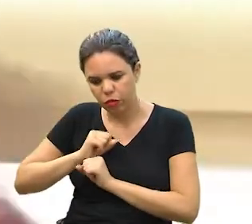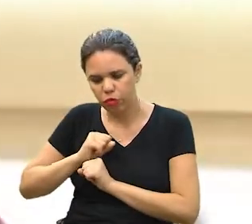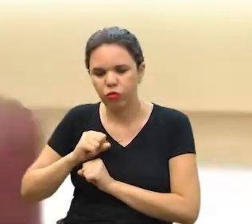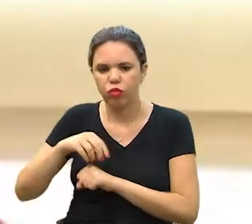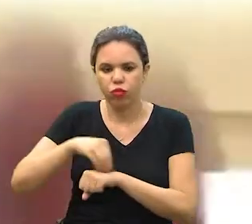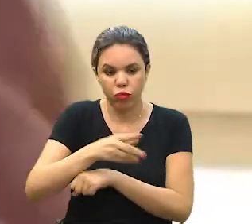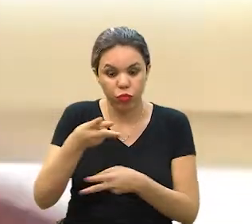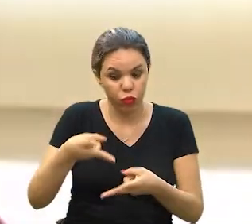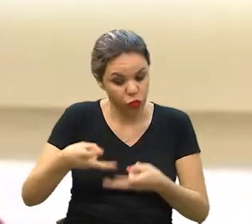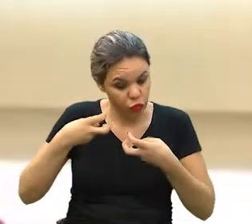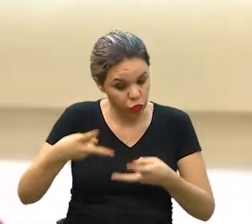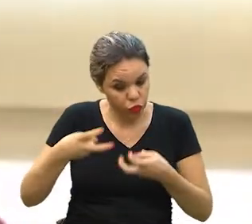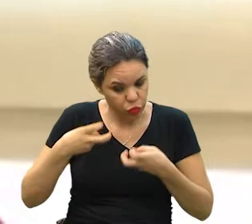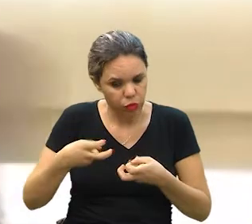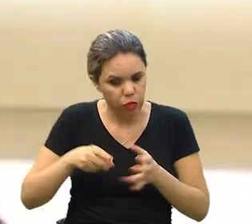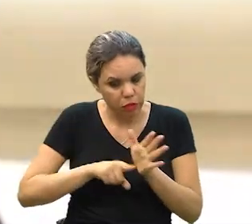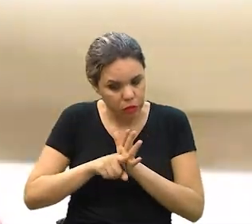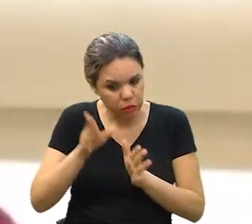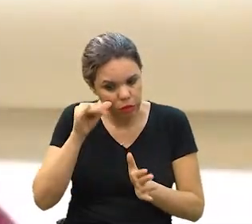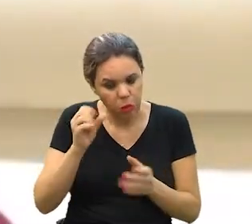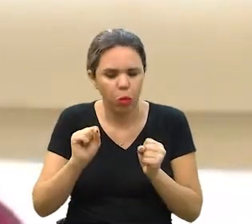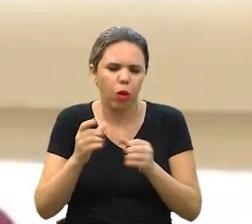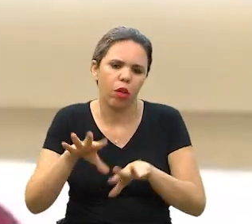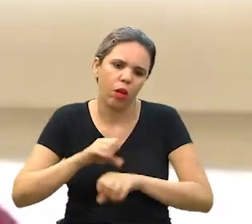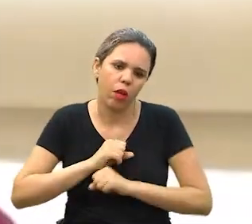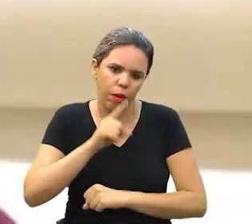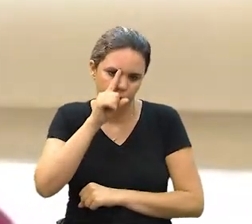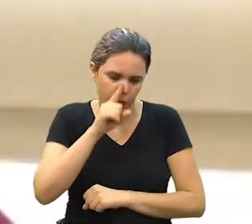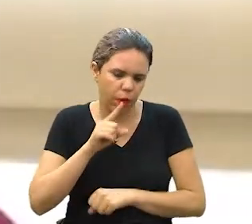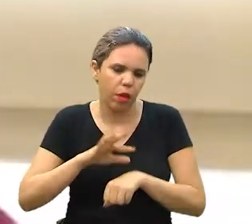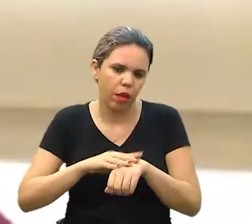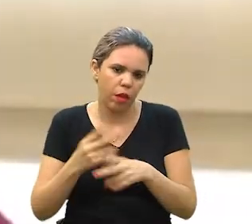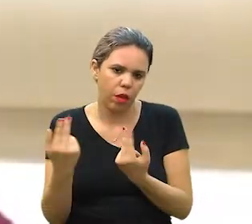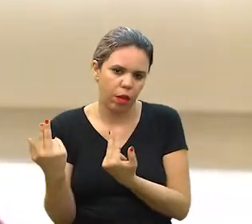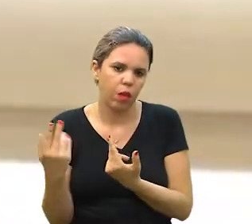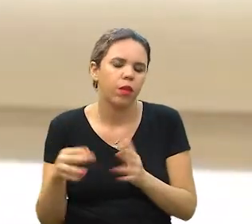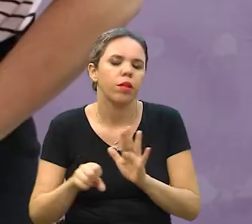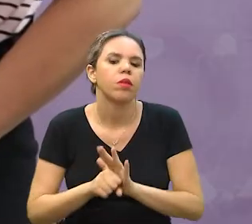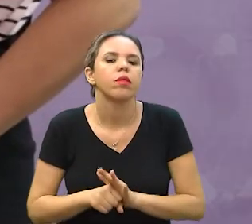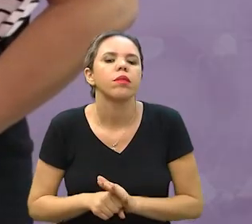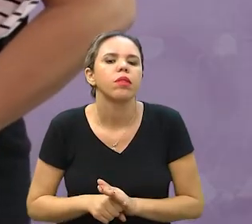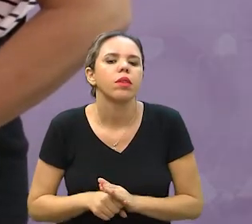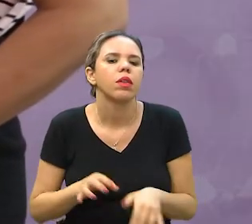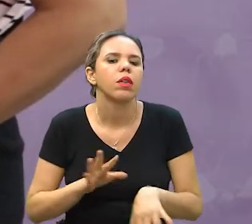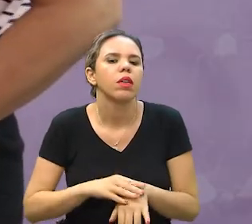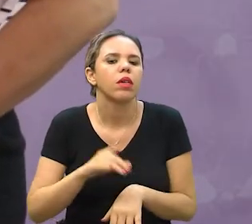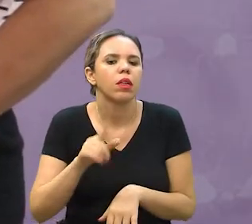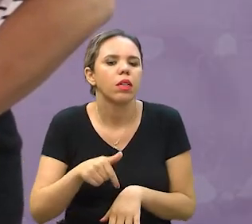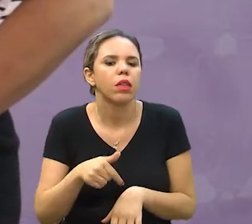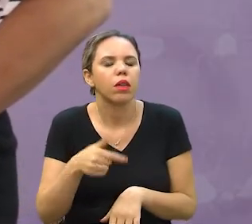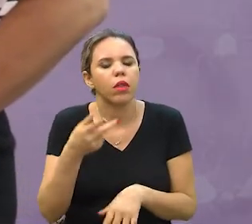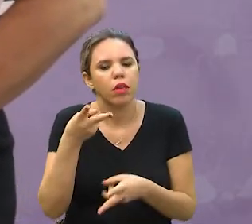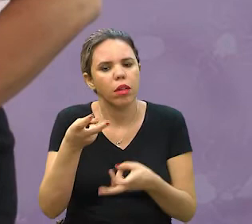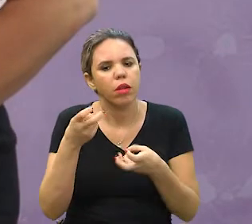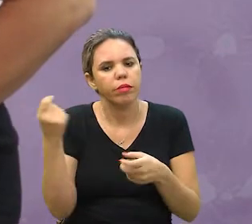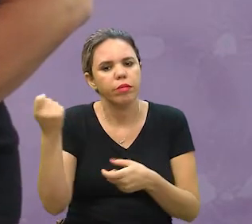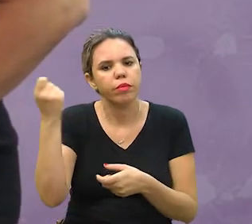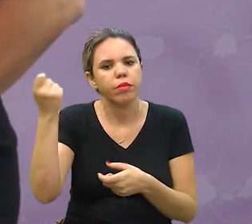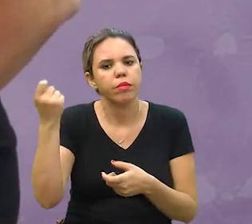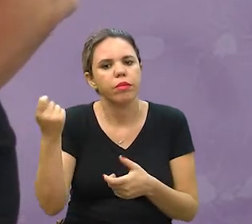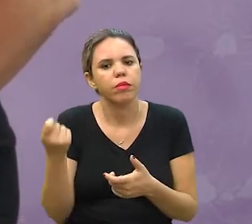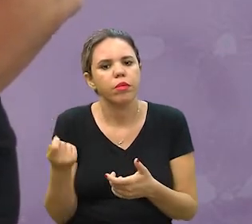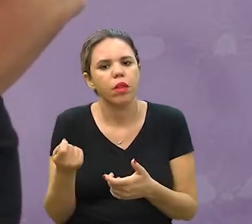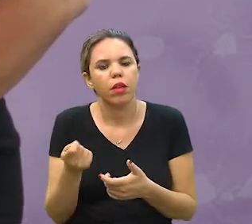ela precisa ter um olhar, porque ela também pode ser de risco para trombose, não é, Viviane? Doutora, essa é uma doença, pelo que a gente está vendo,